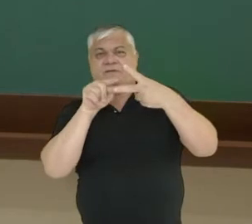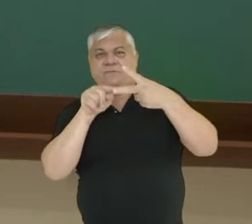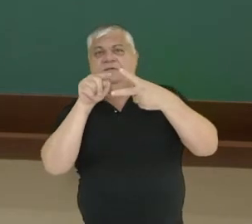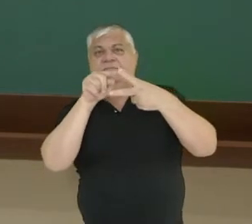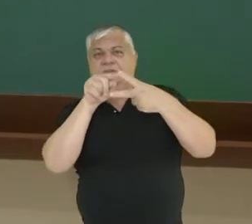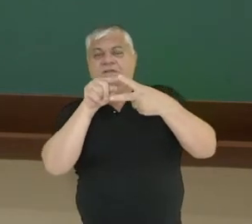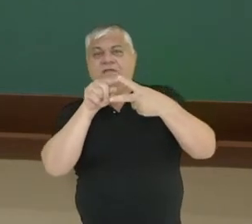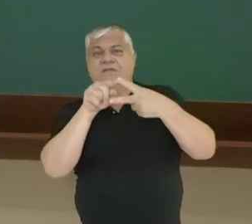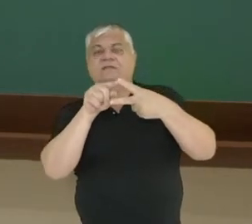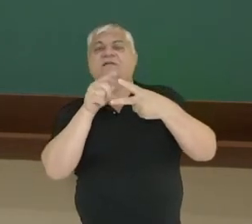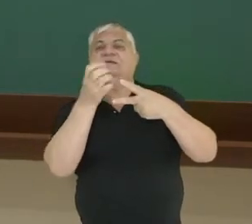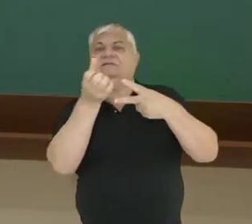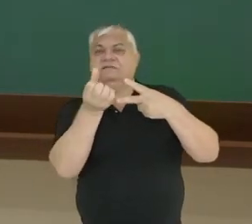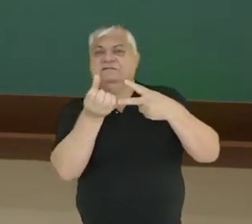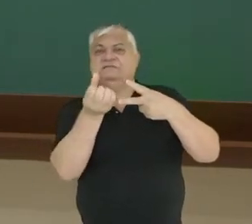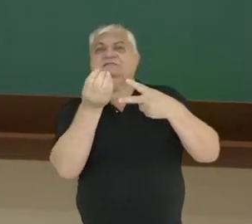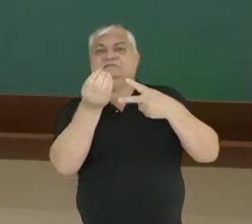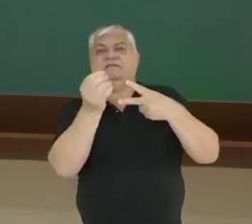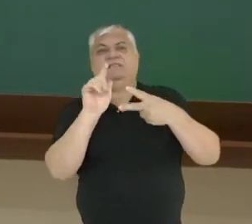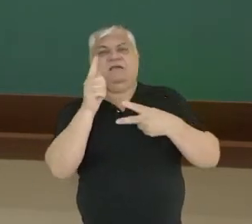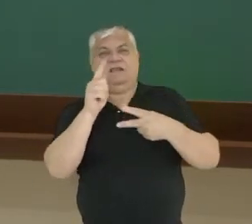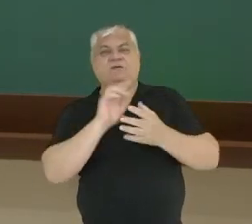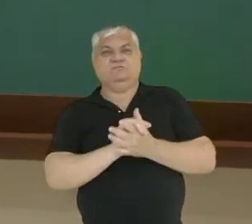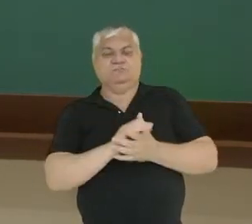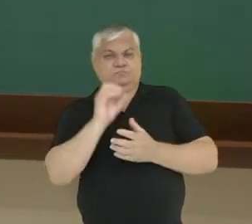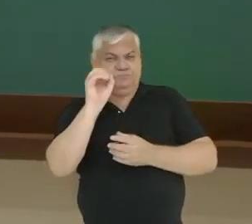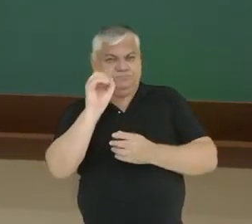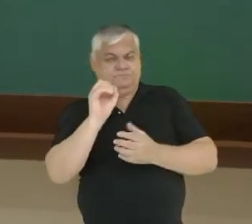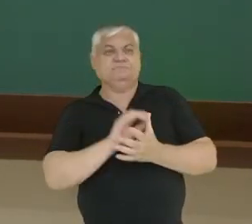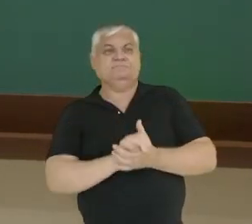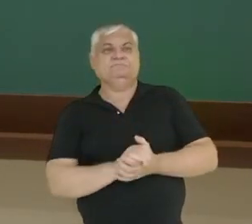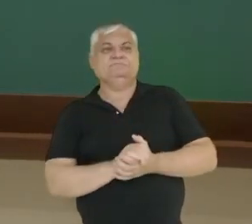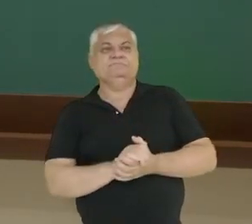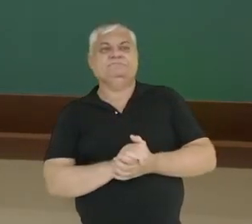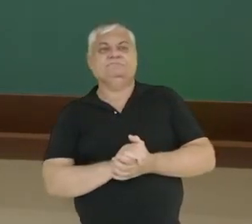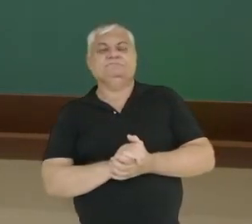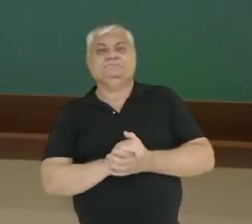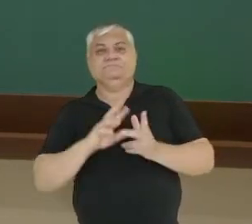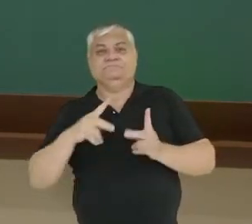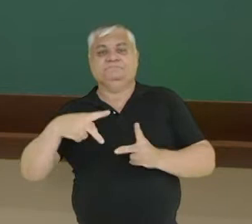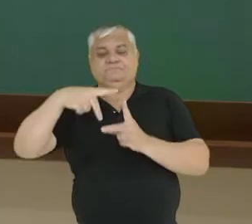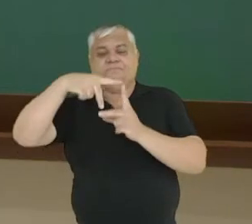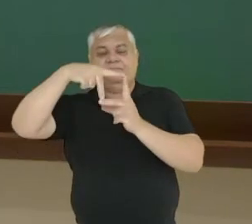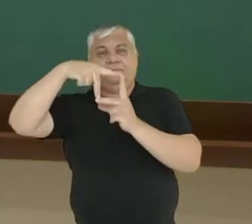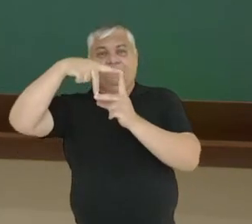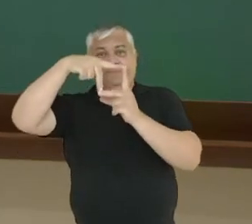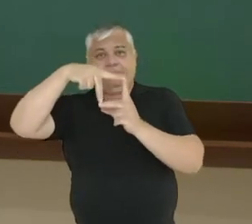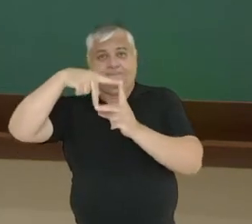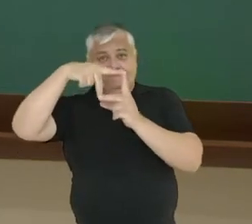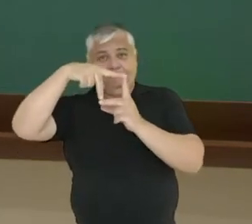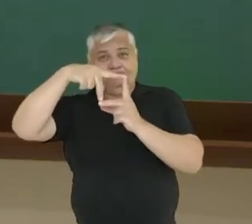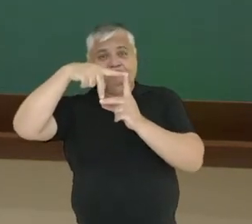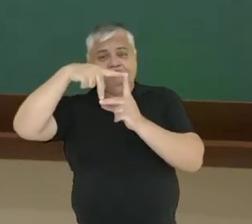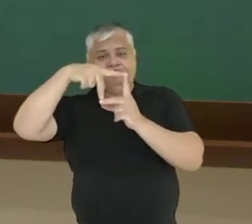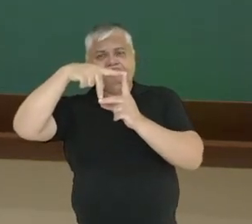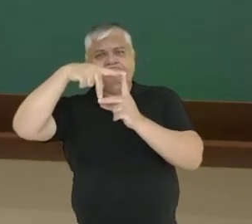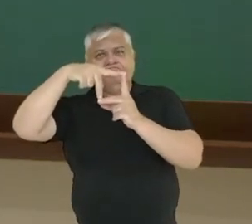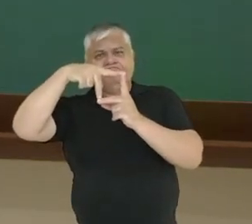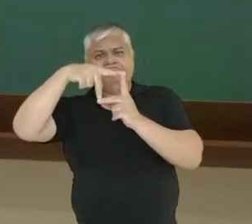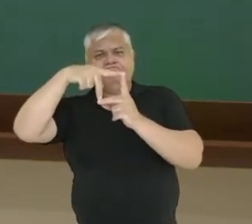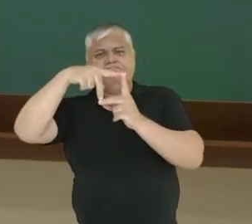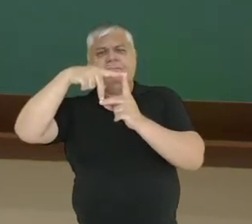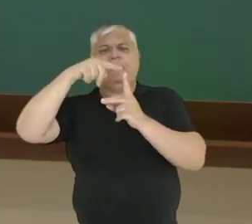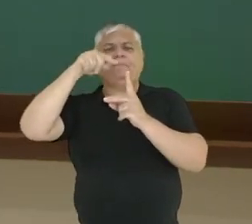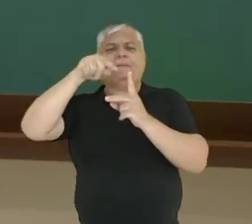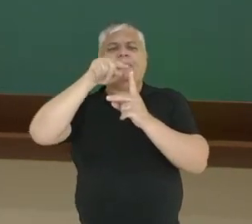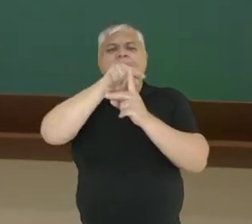vale 60 graus, ok? Depois nós temos o quadrado, que é um quadrilátero,